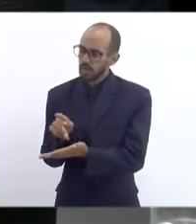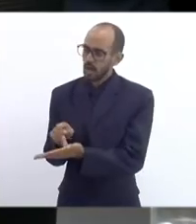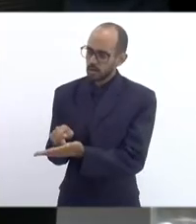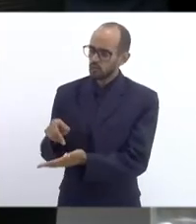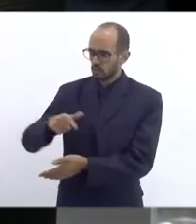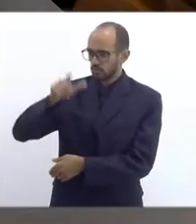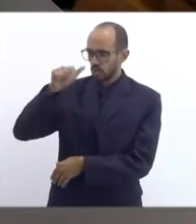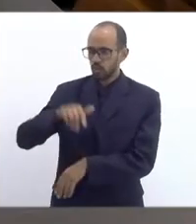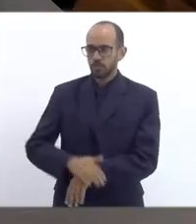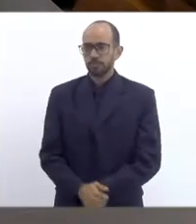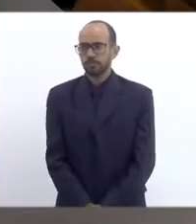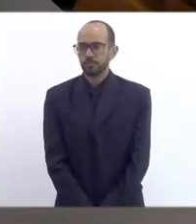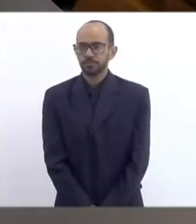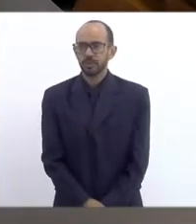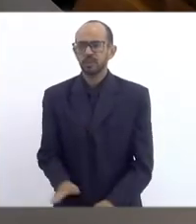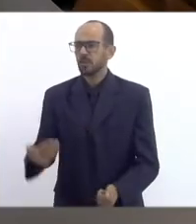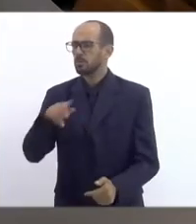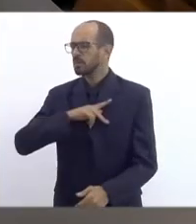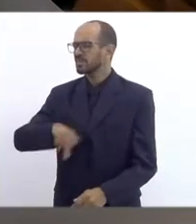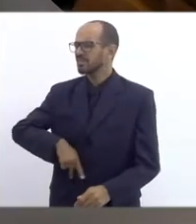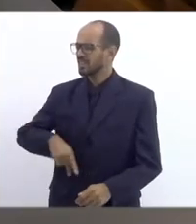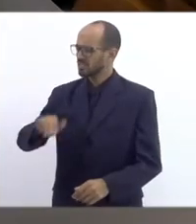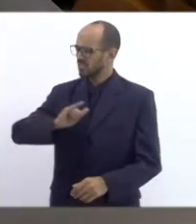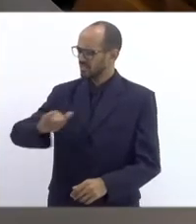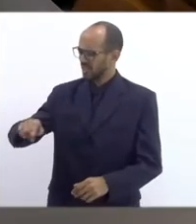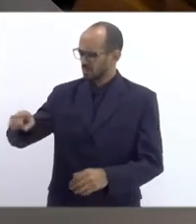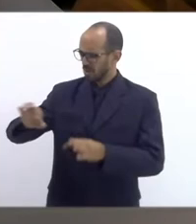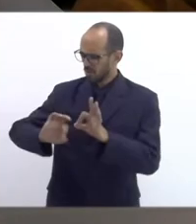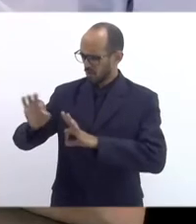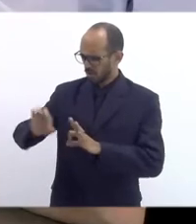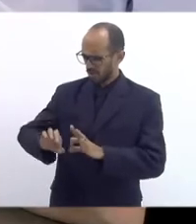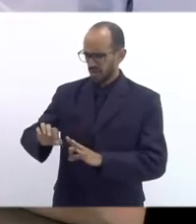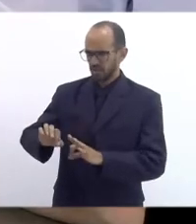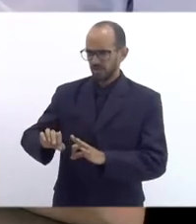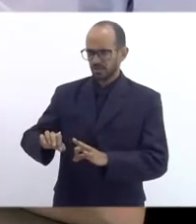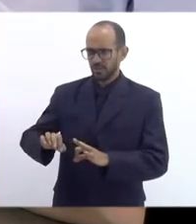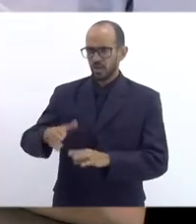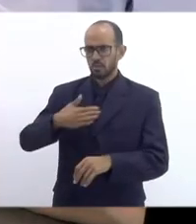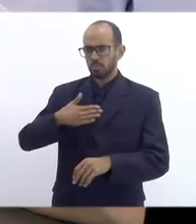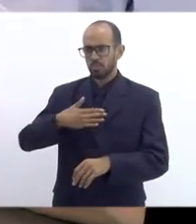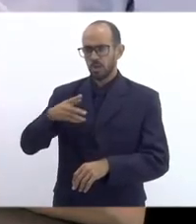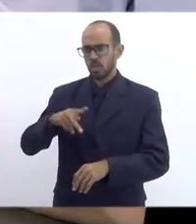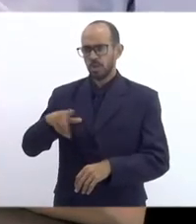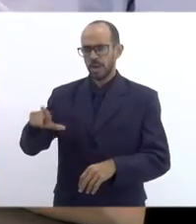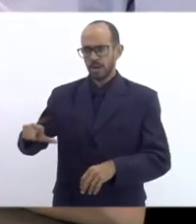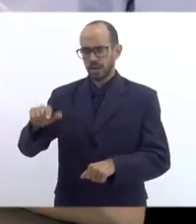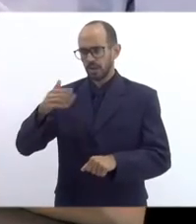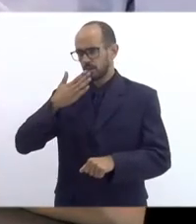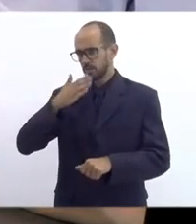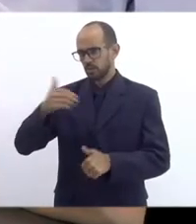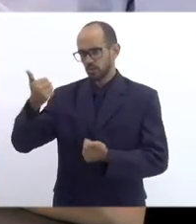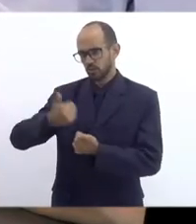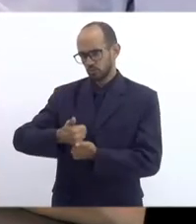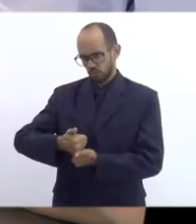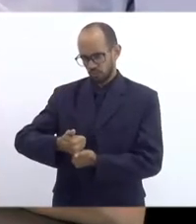Falando nisso, presidente, deixa eu pedir um pé da ordem. Aquele projeto que eu pedi sobre aquele substitutivo,